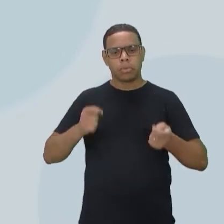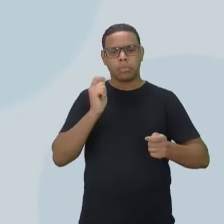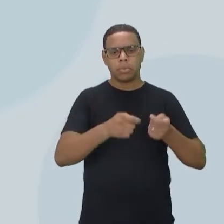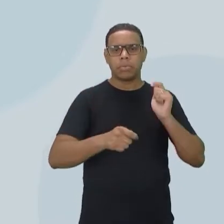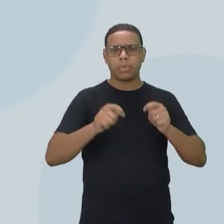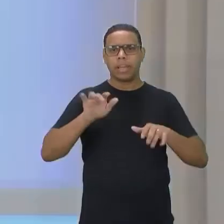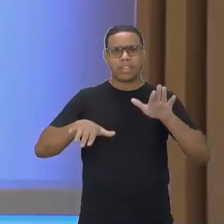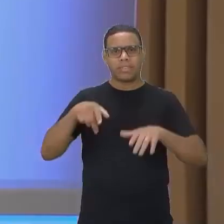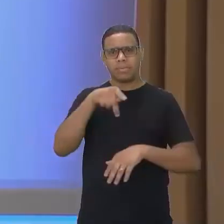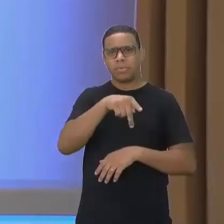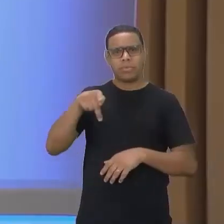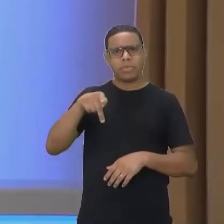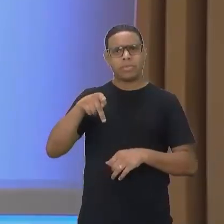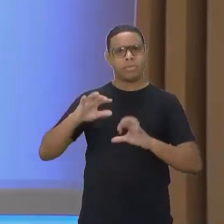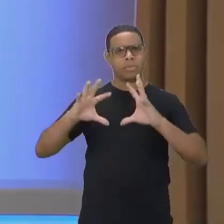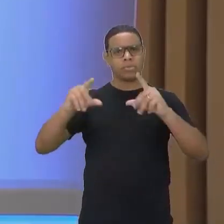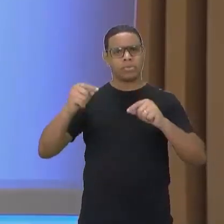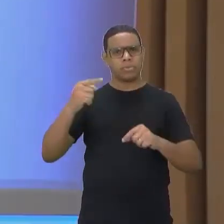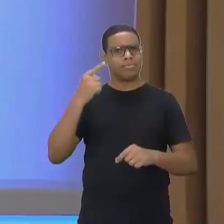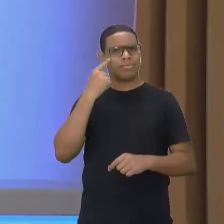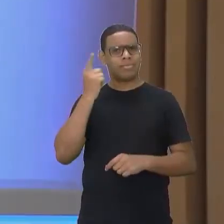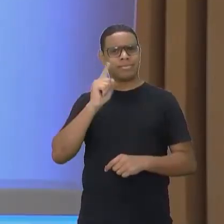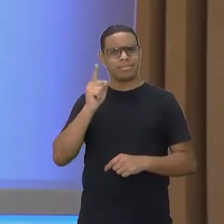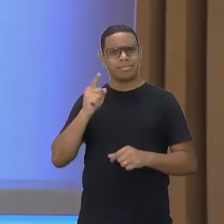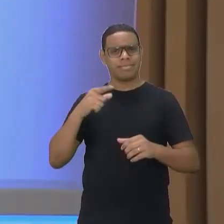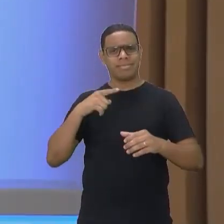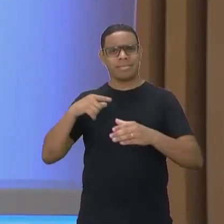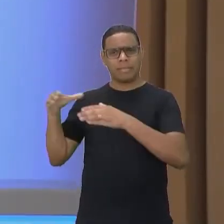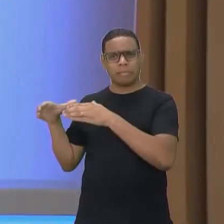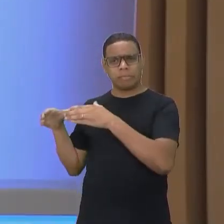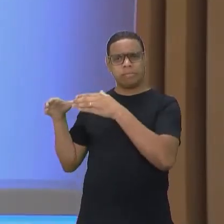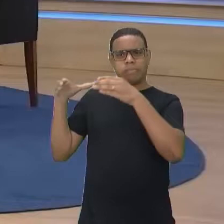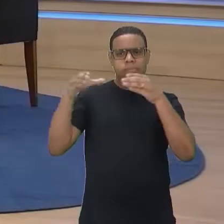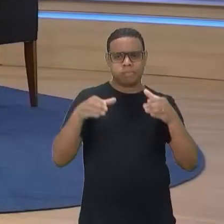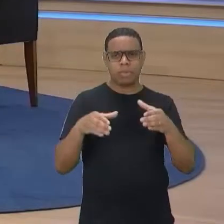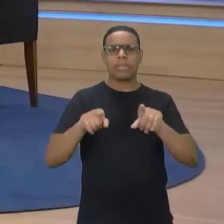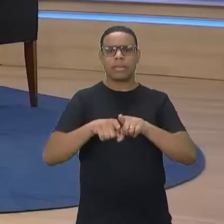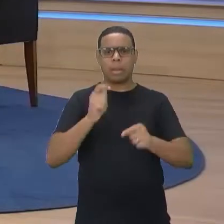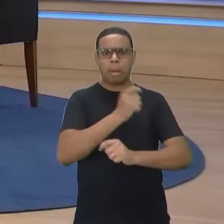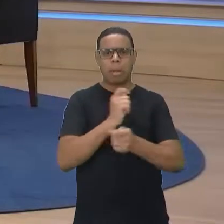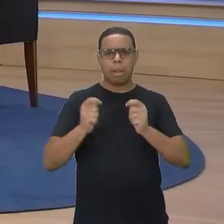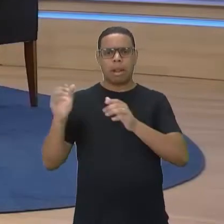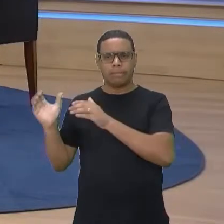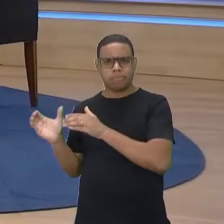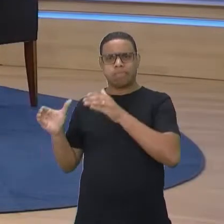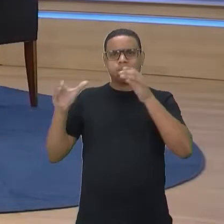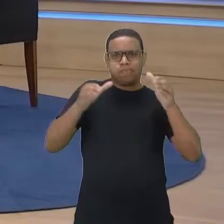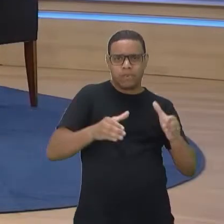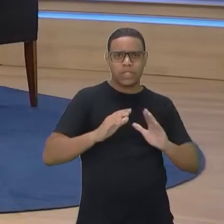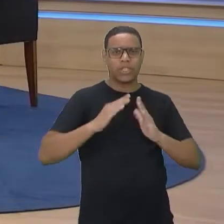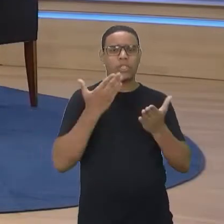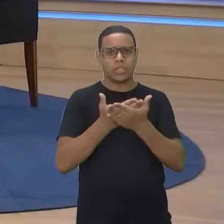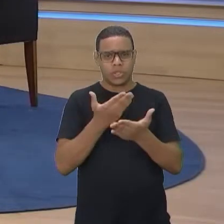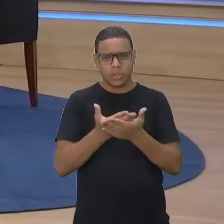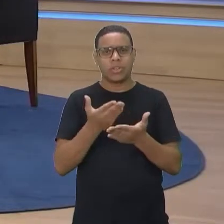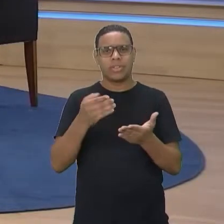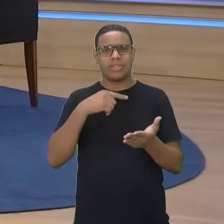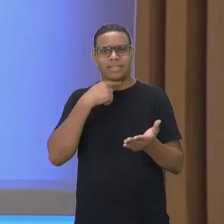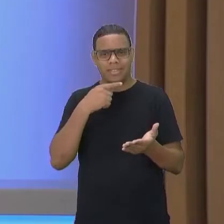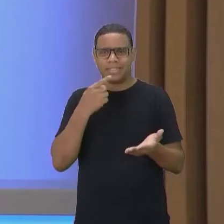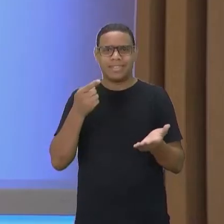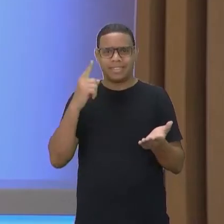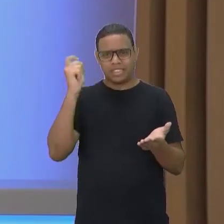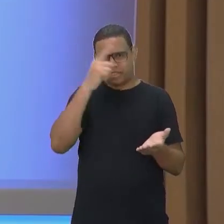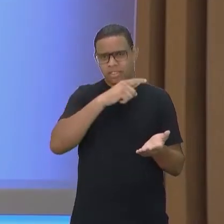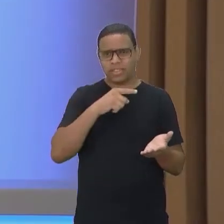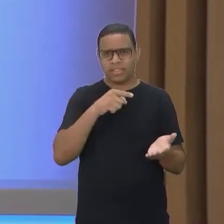todo professor, eu acho que conseguiria trazer uma bateria, né, para a escola, né? Porque é um instrumento que não é tão